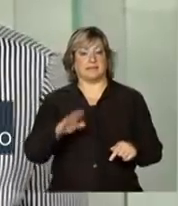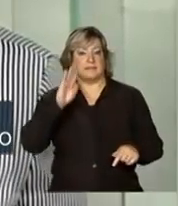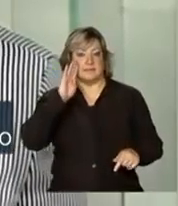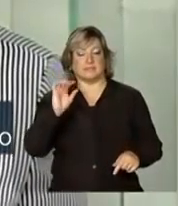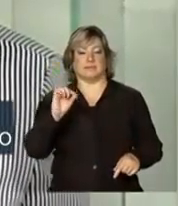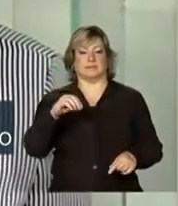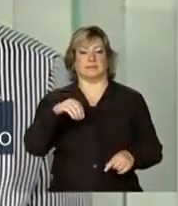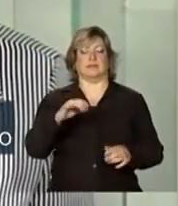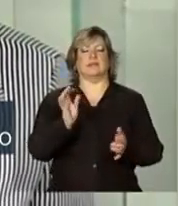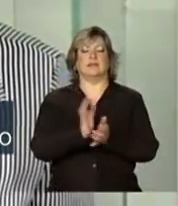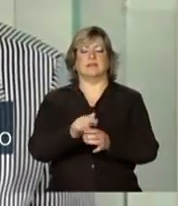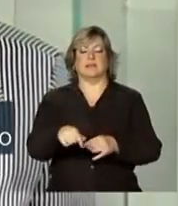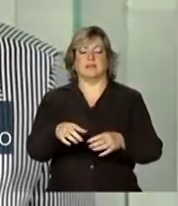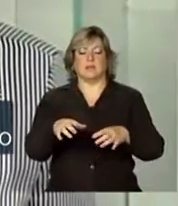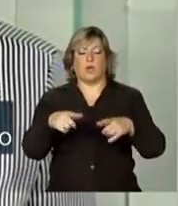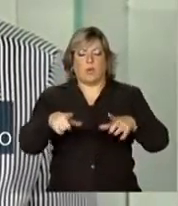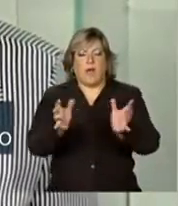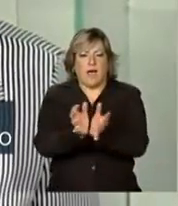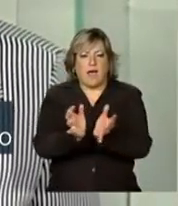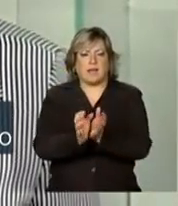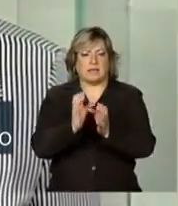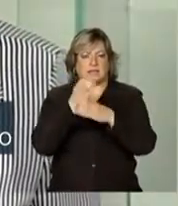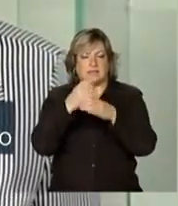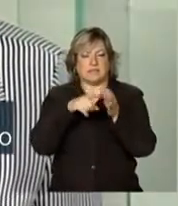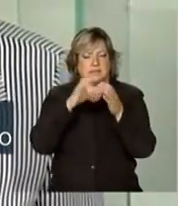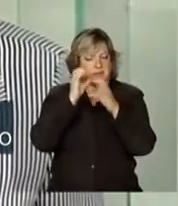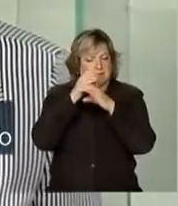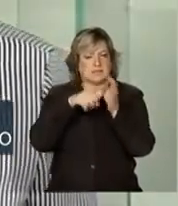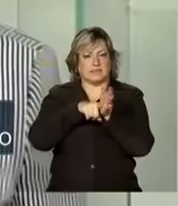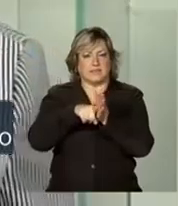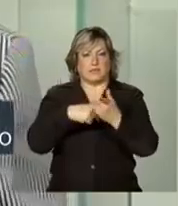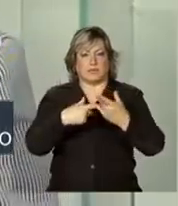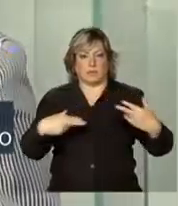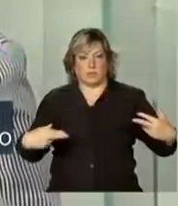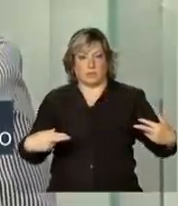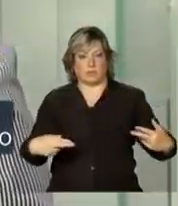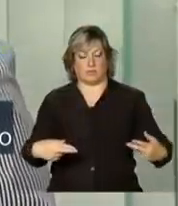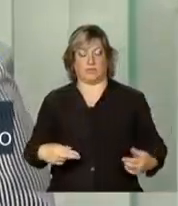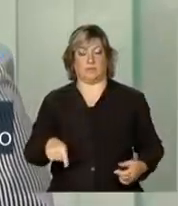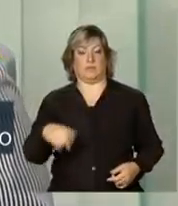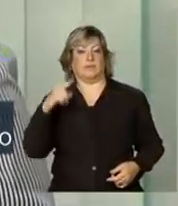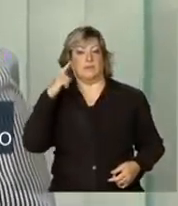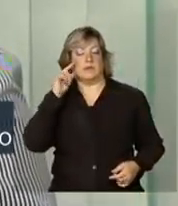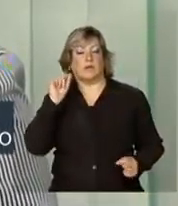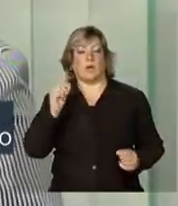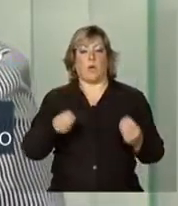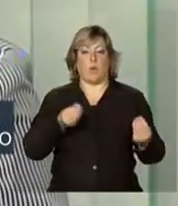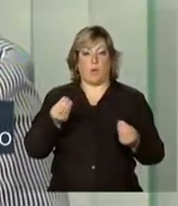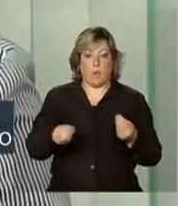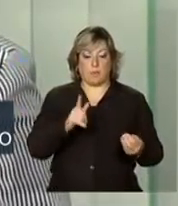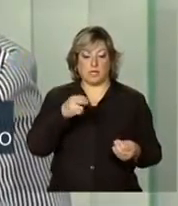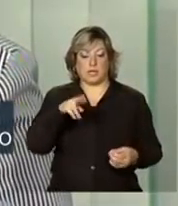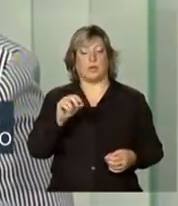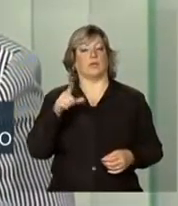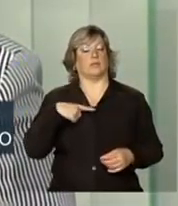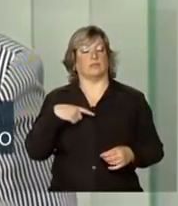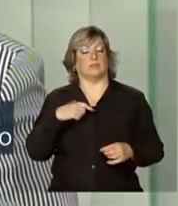campo científico, ele, sem dúvida nenhuma, muda o olhar da pesquisa.